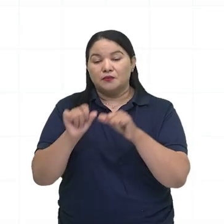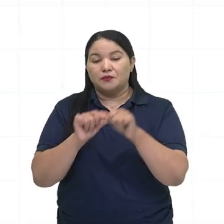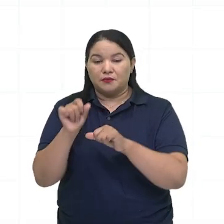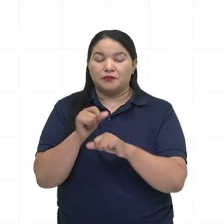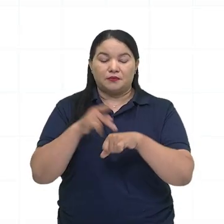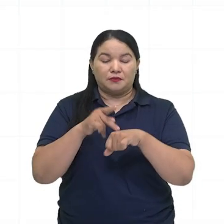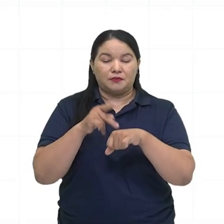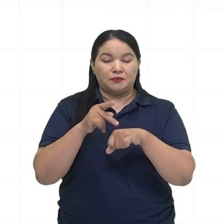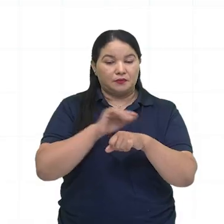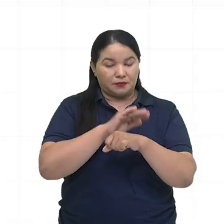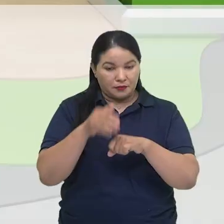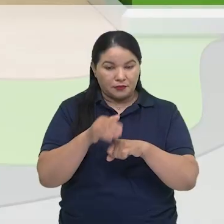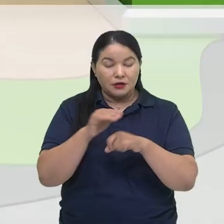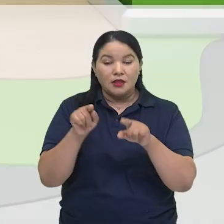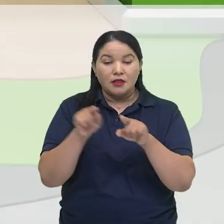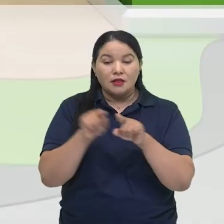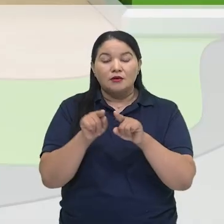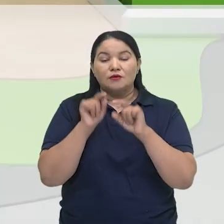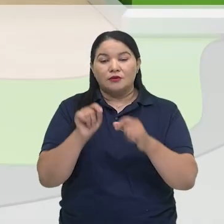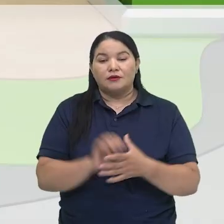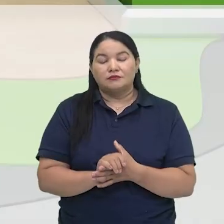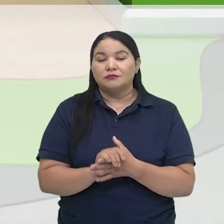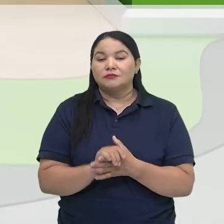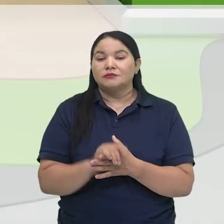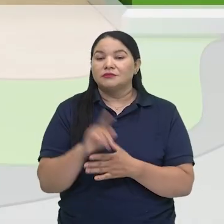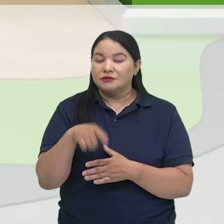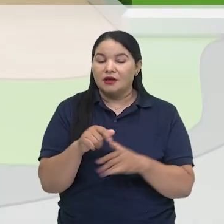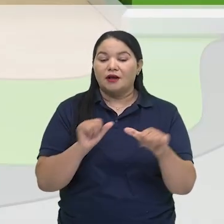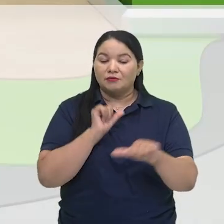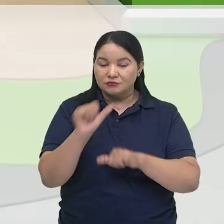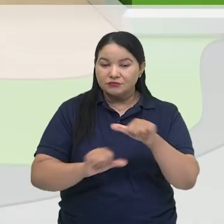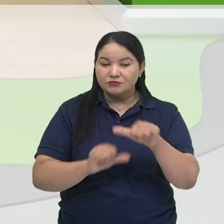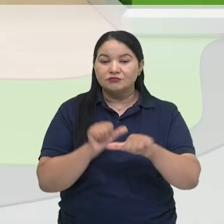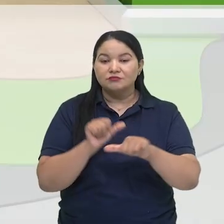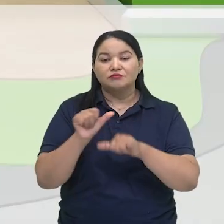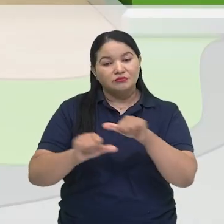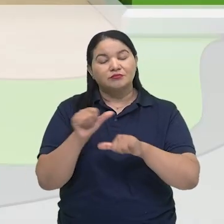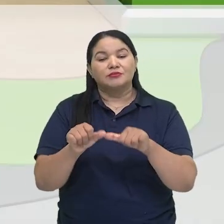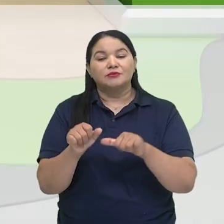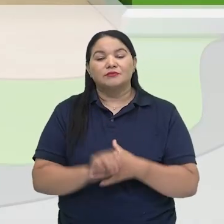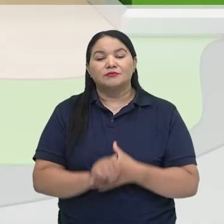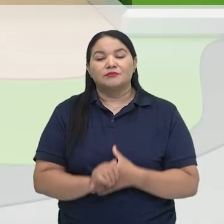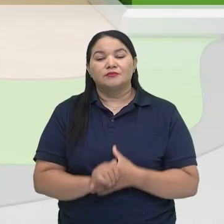rochas, elas fazem o quê? Elas se transformam. E